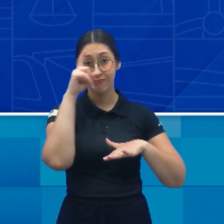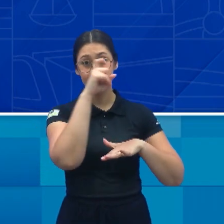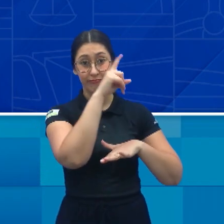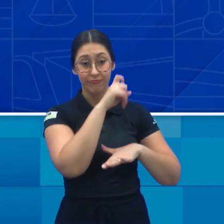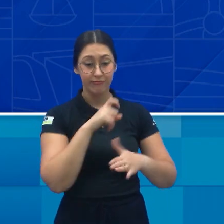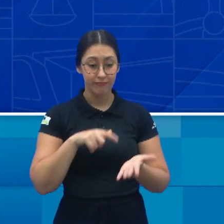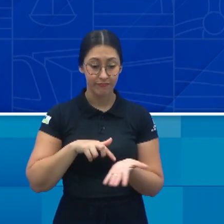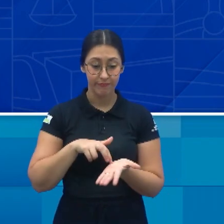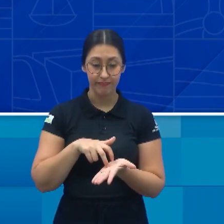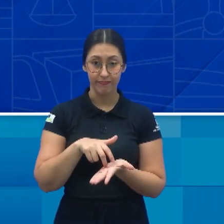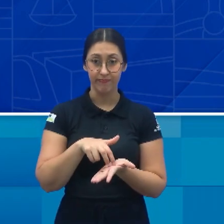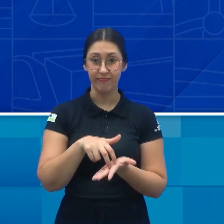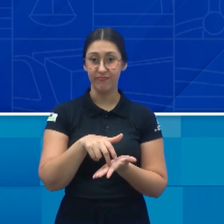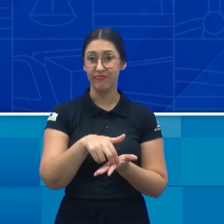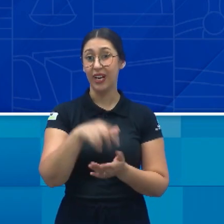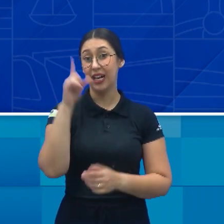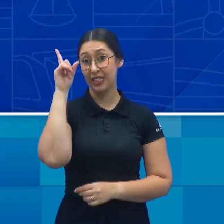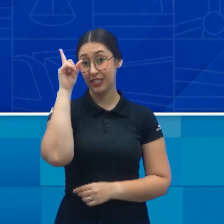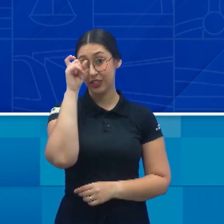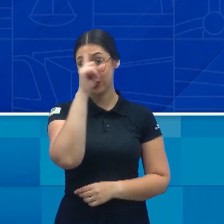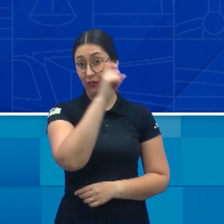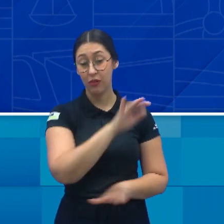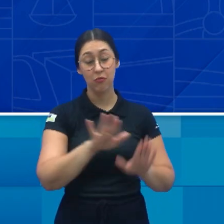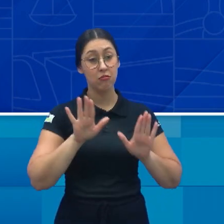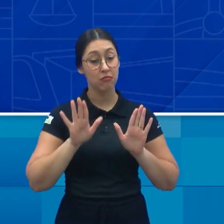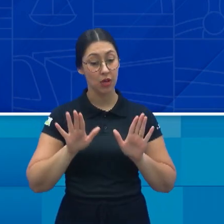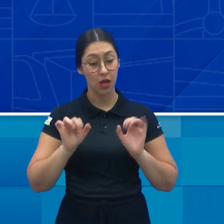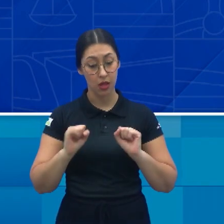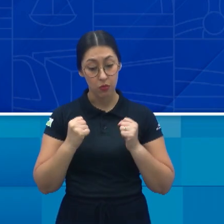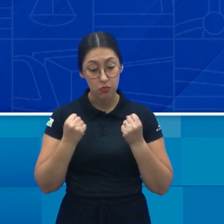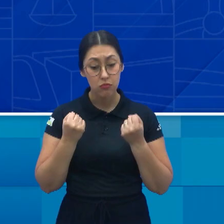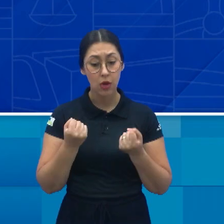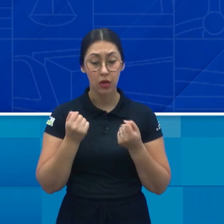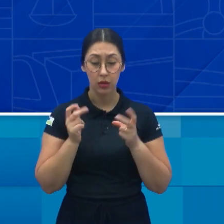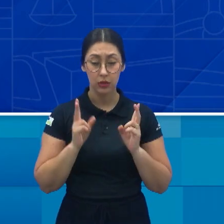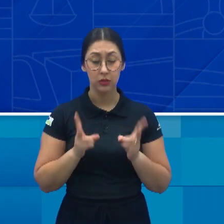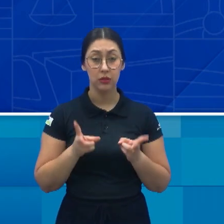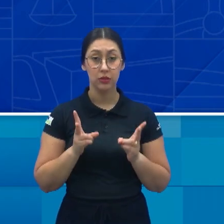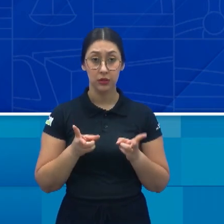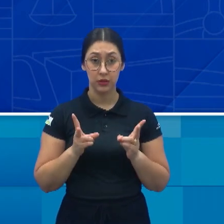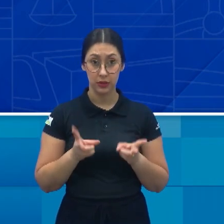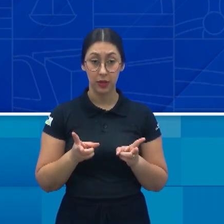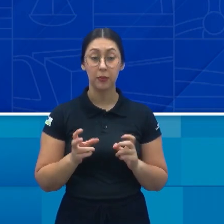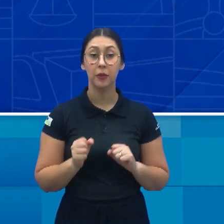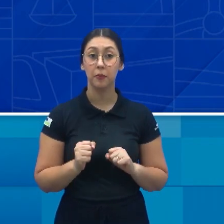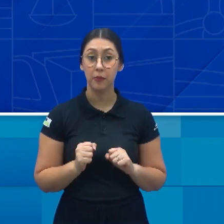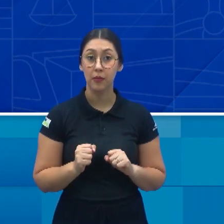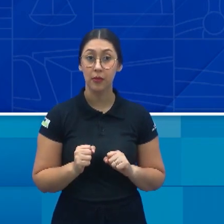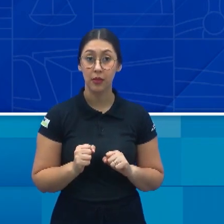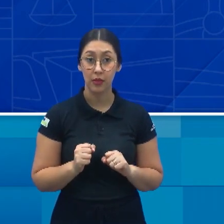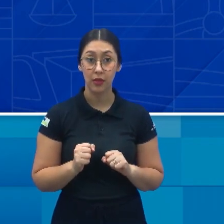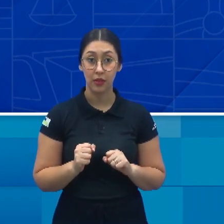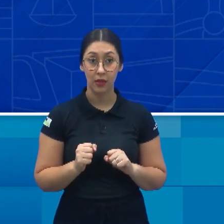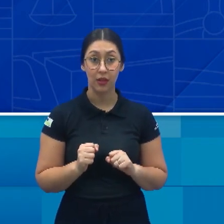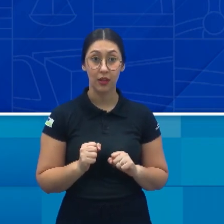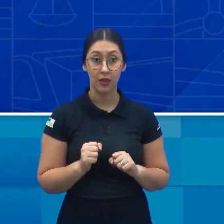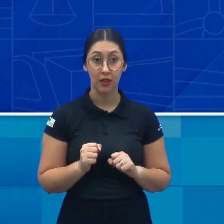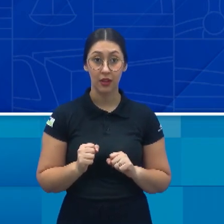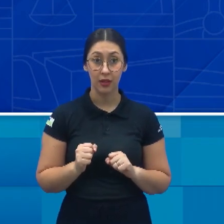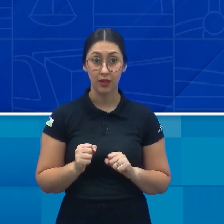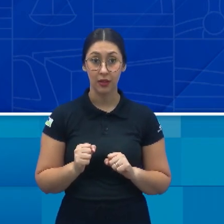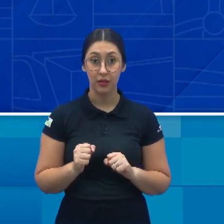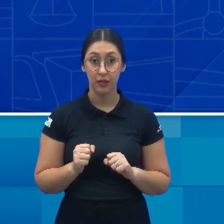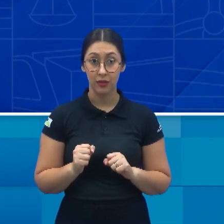era um desafio diário, mas sua determinação sempre falou mais alto. Ela fez o primeiro tratamento na